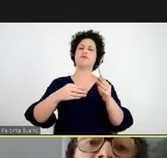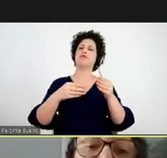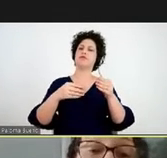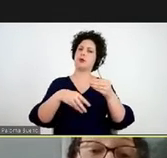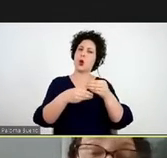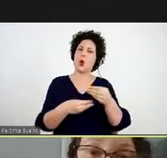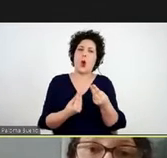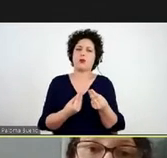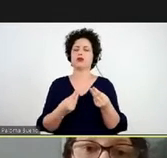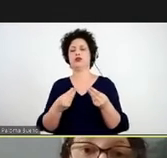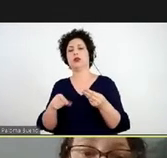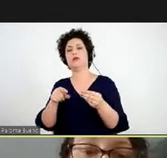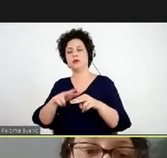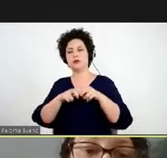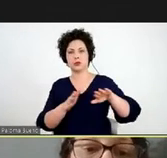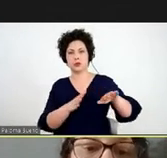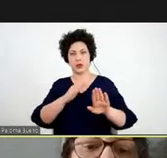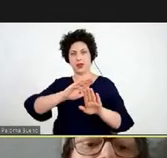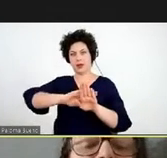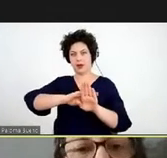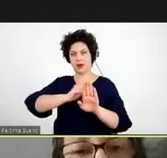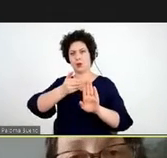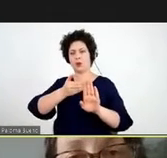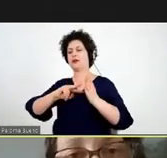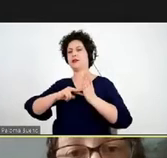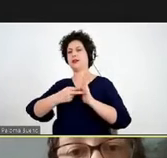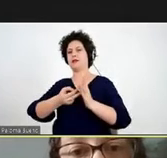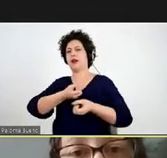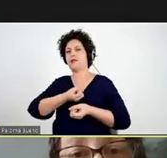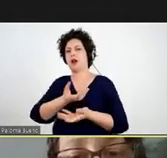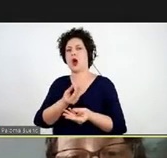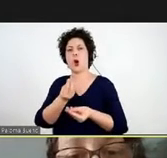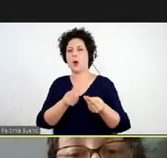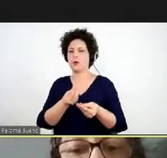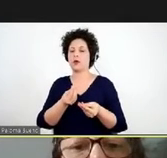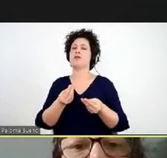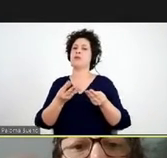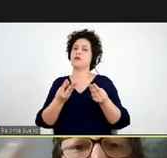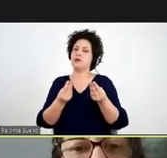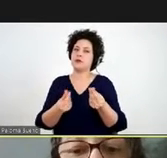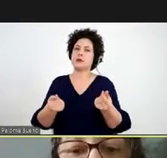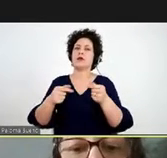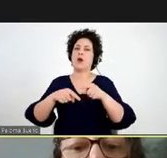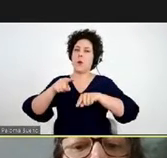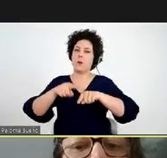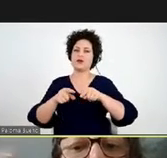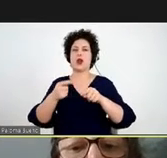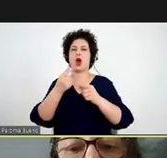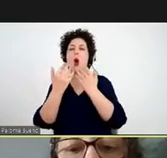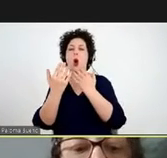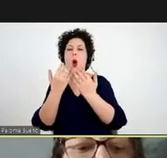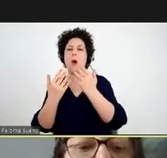a significação de um texto é expressa também pela materialidade, pela cor,